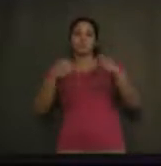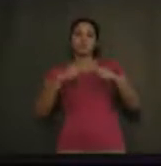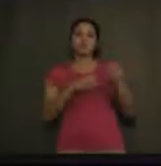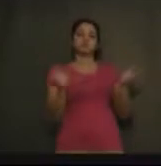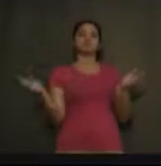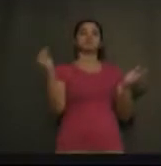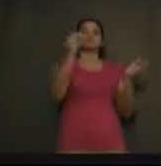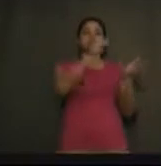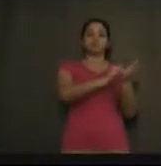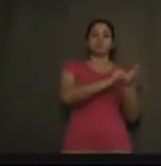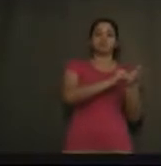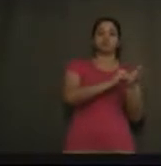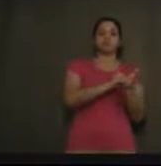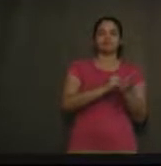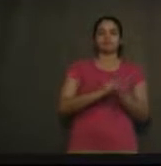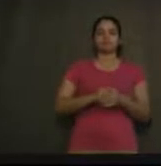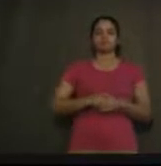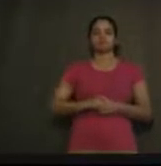Né?